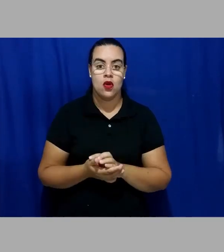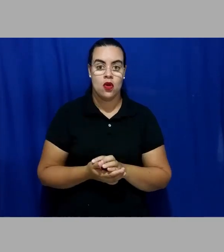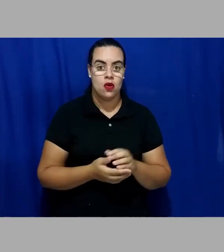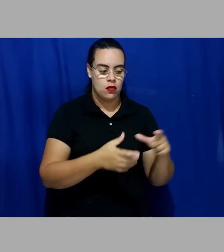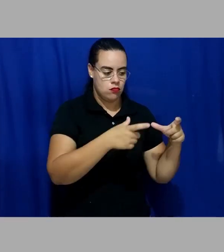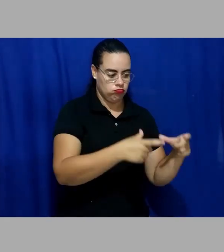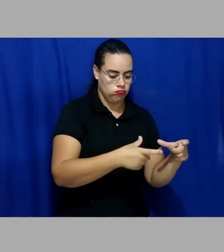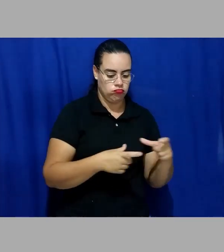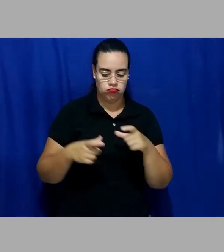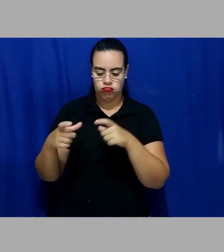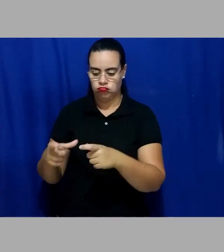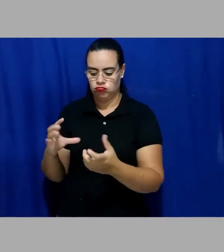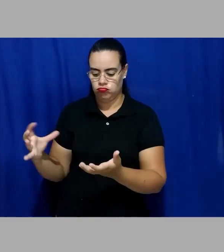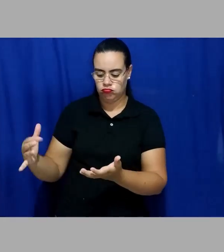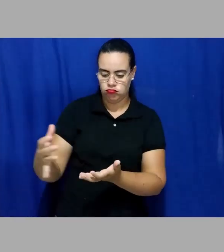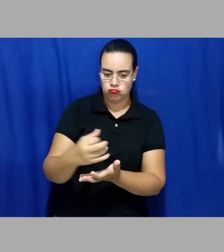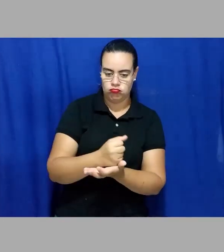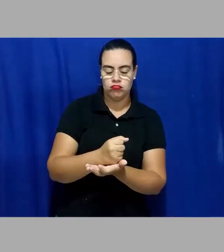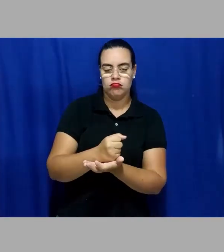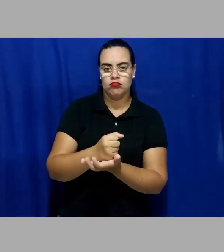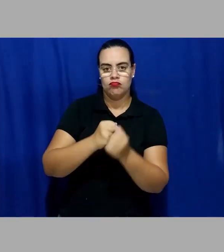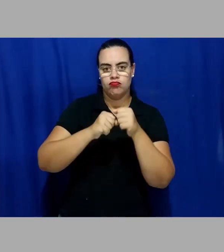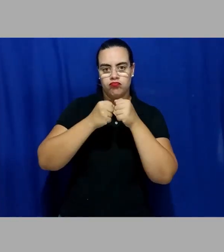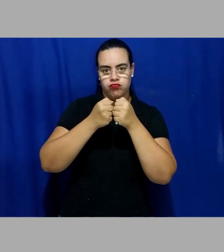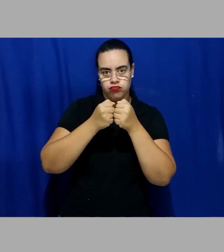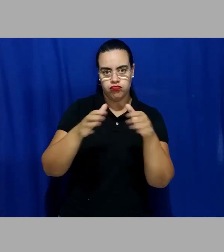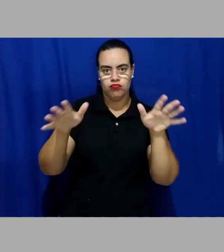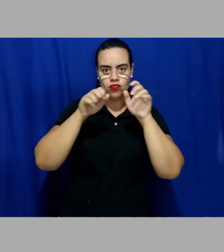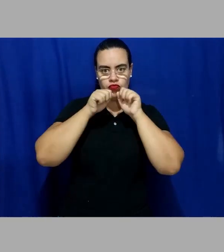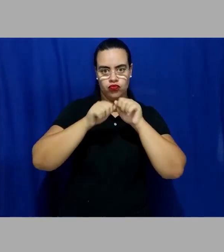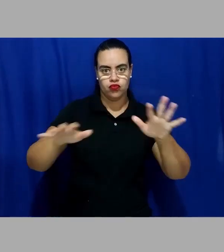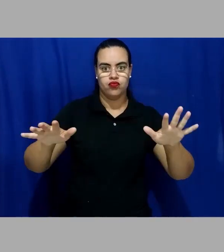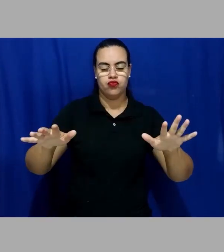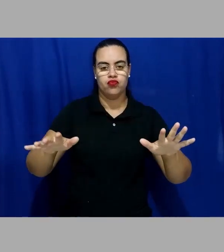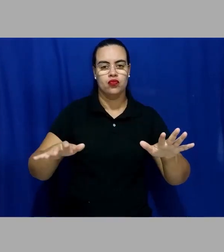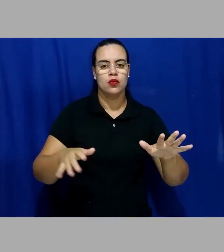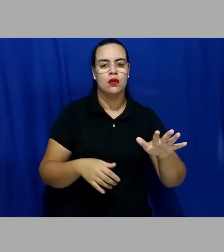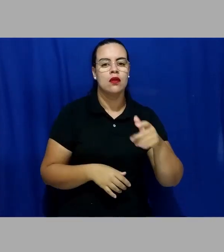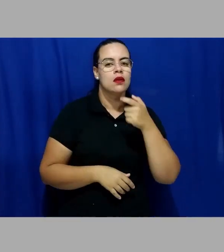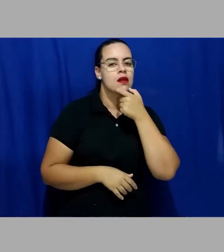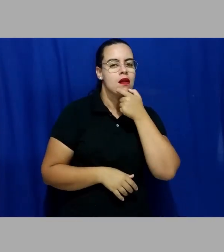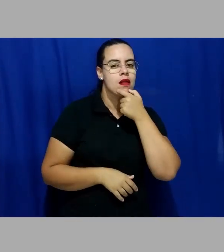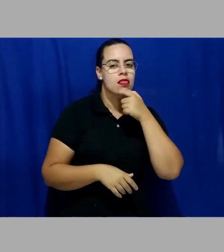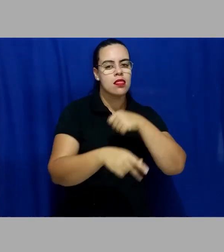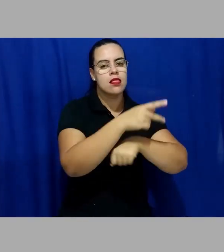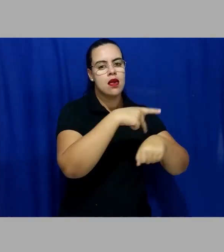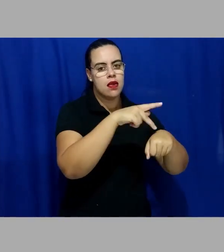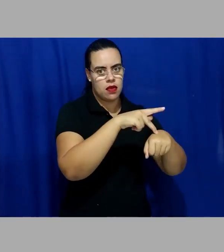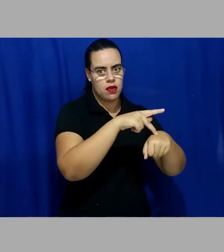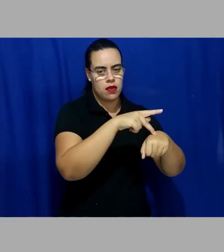2 discos foram reunidos numa coletânea lançada na Inglaterra em 2005. Com o final da